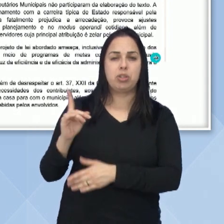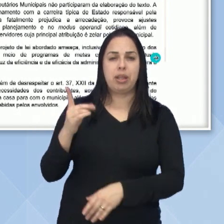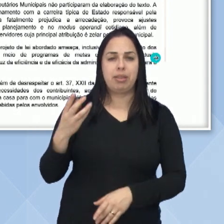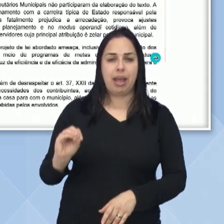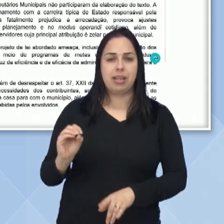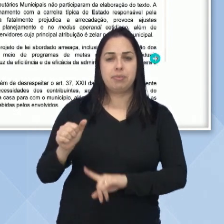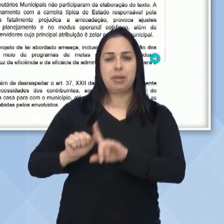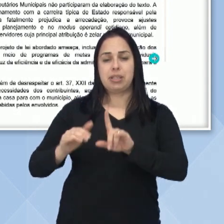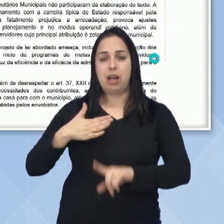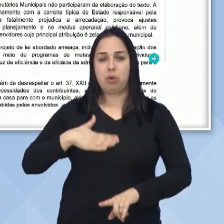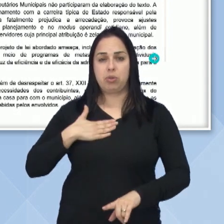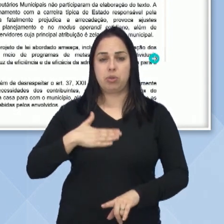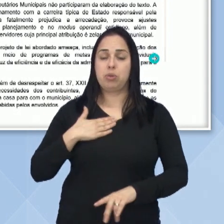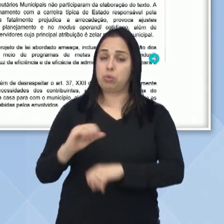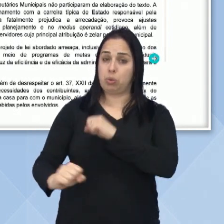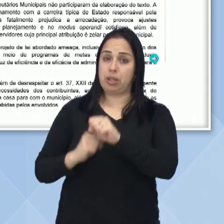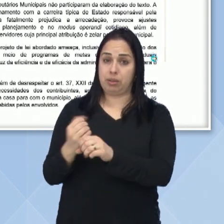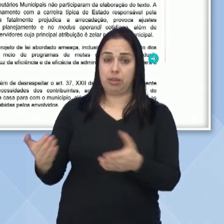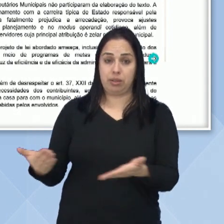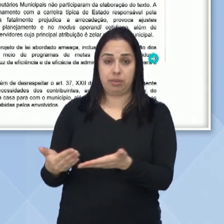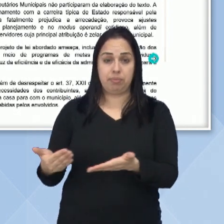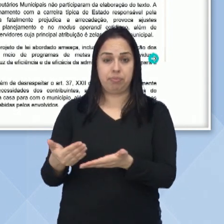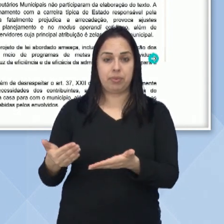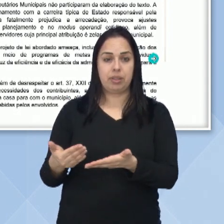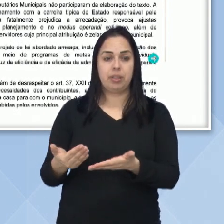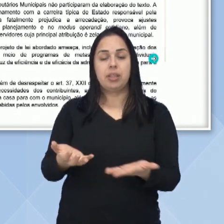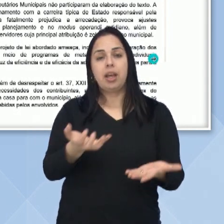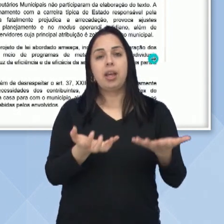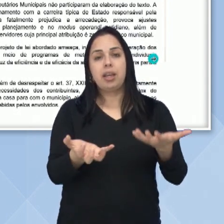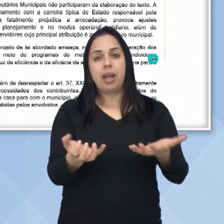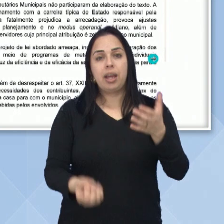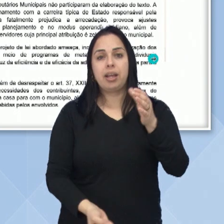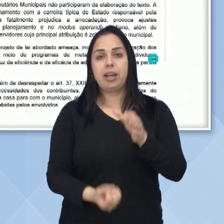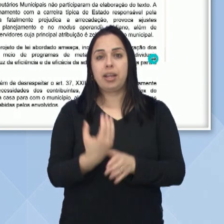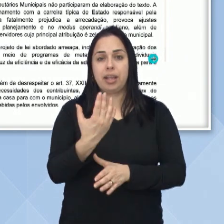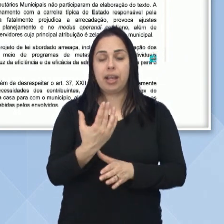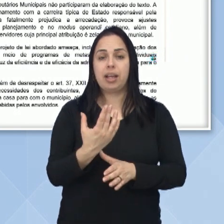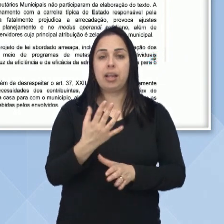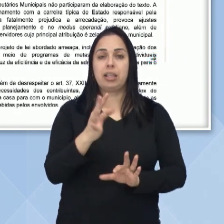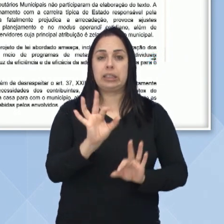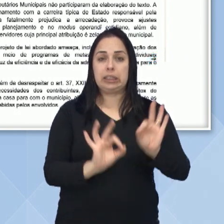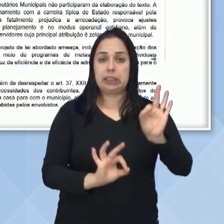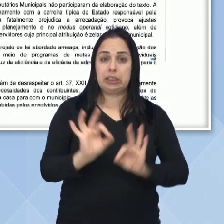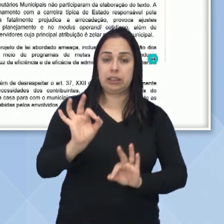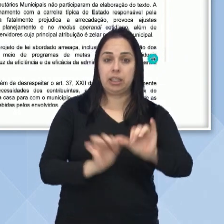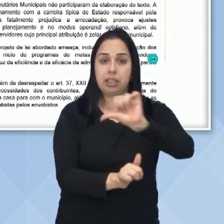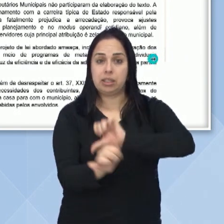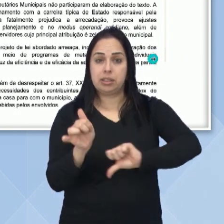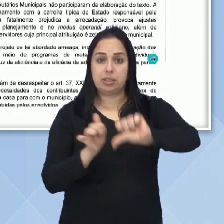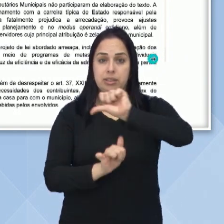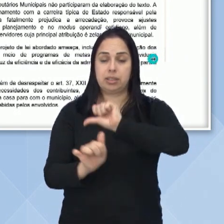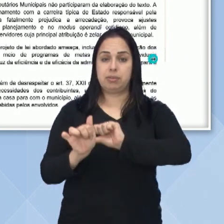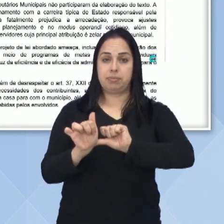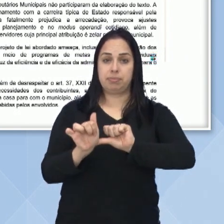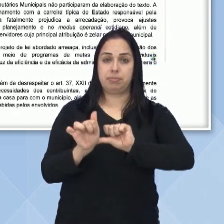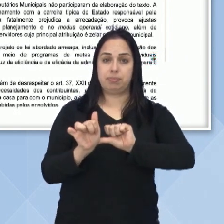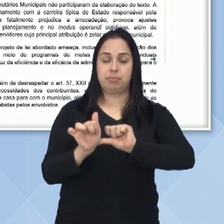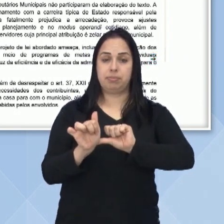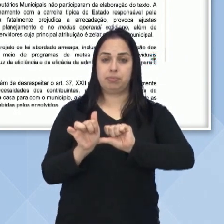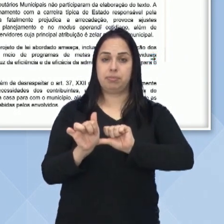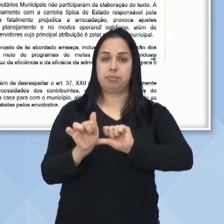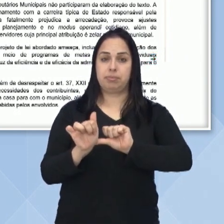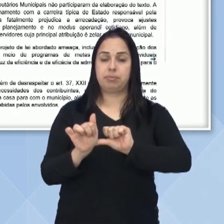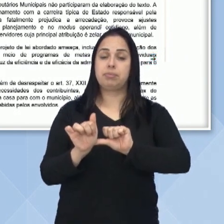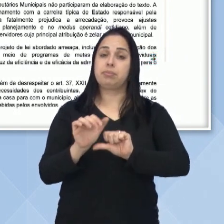de 23, pelo qual se pretende a completa reestruturação da administração